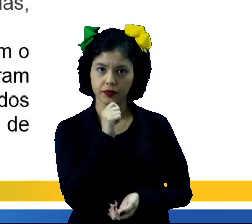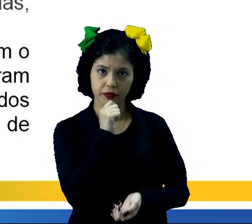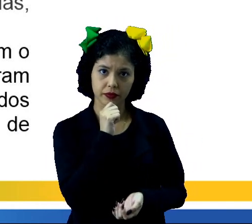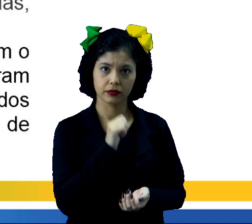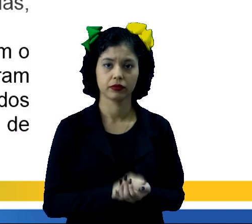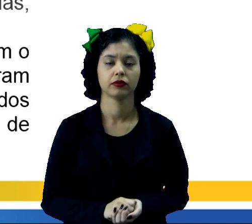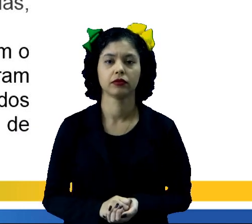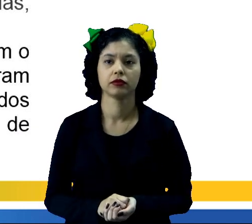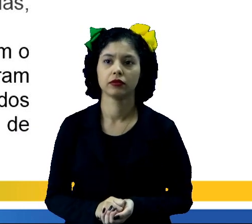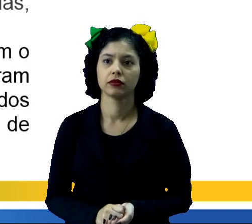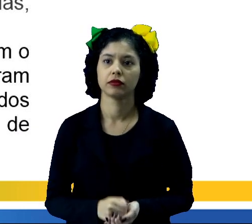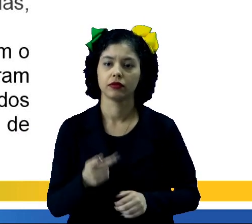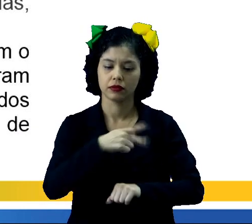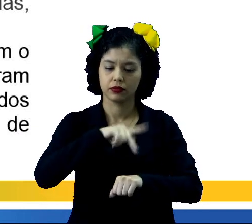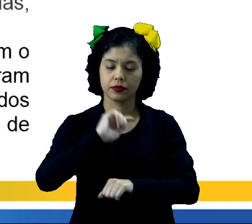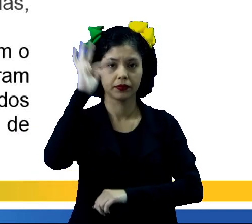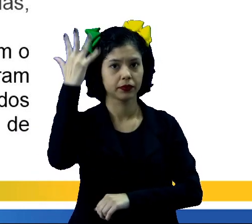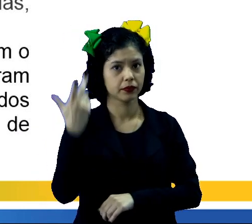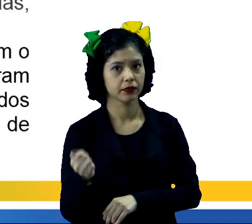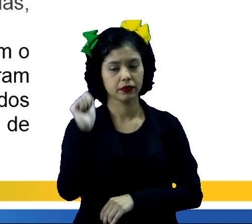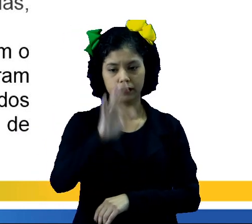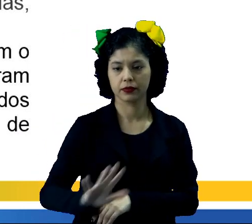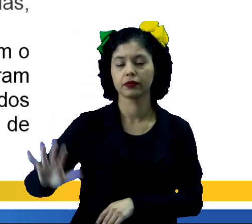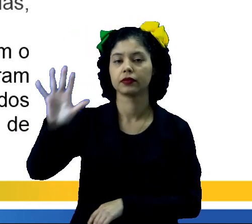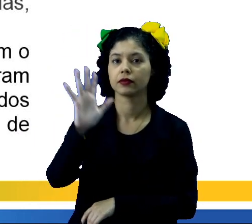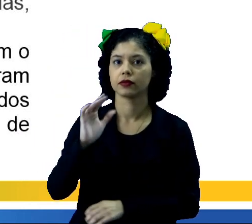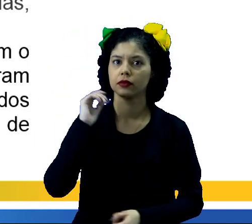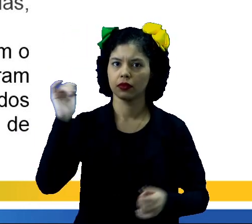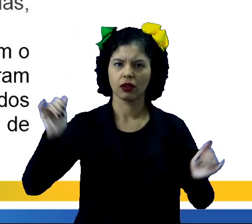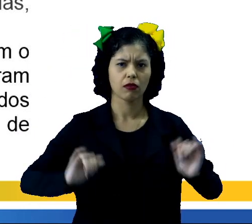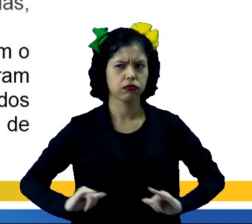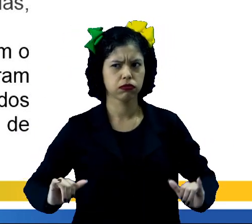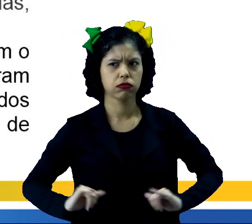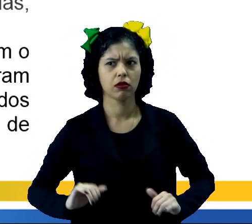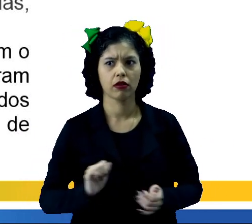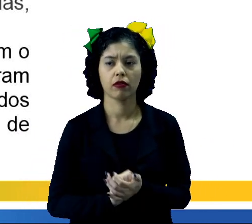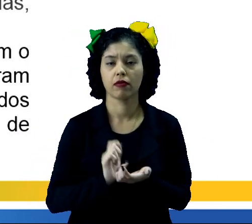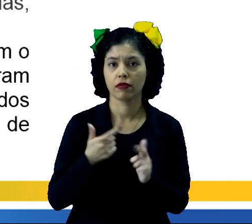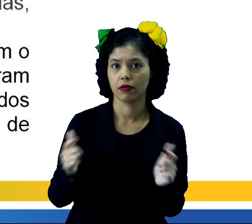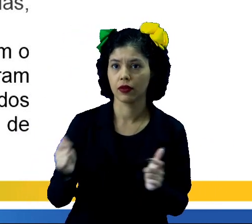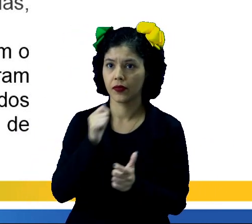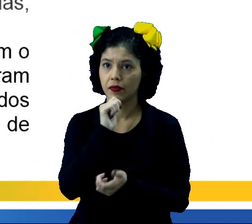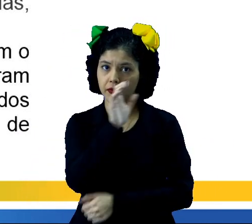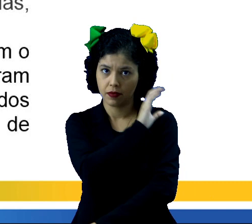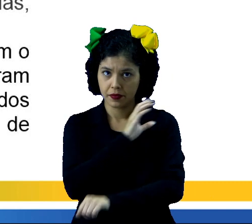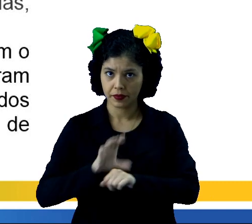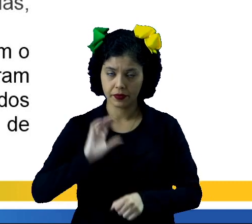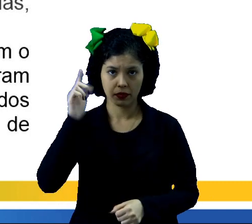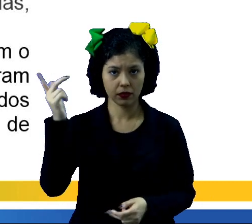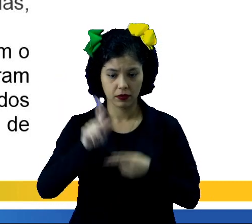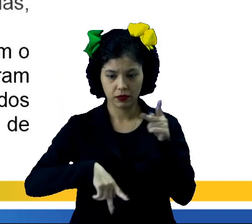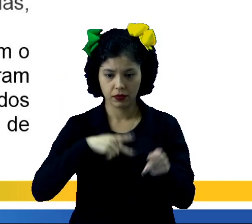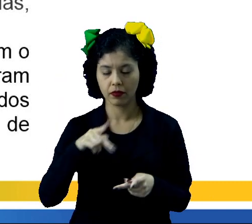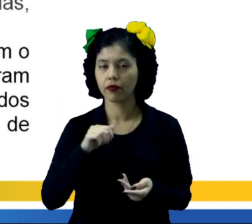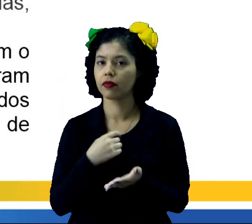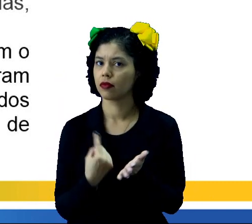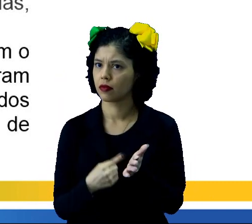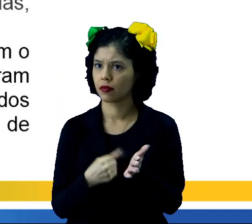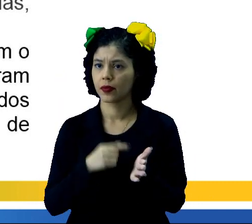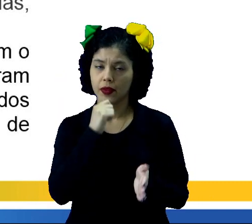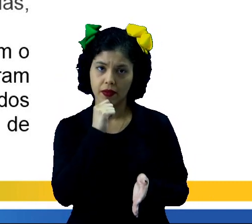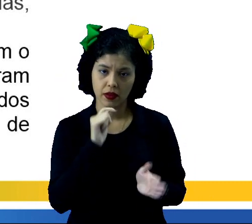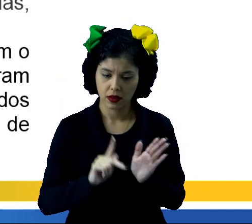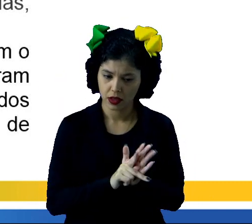América, muitos países da África e da Ásia sofreram com esse eurocentrismo, onde as culturas, né, de outros povos eram